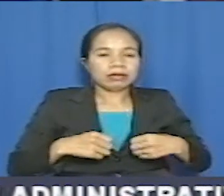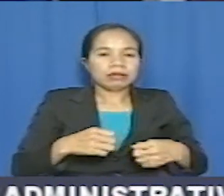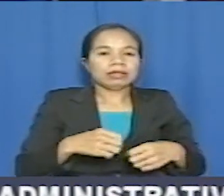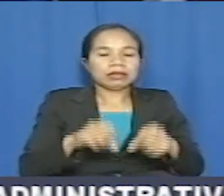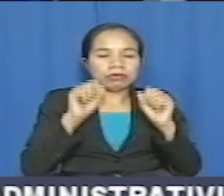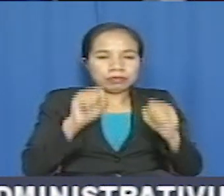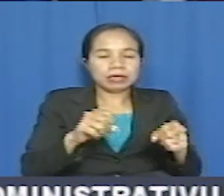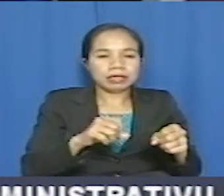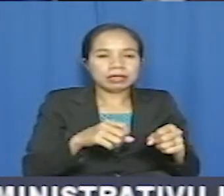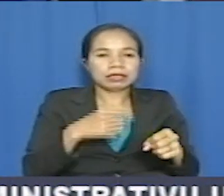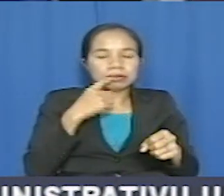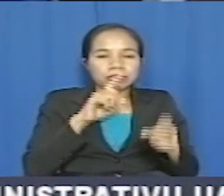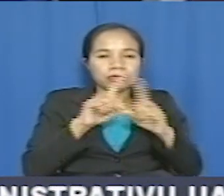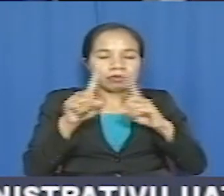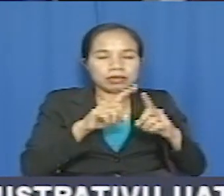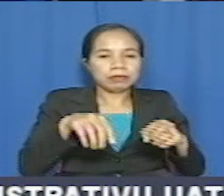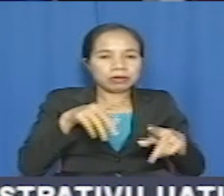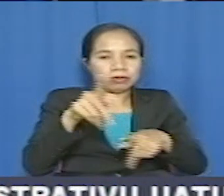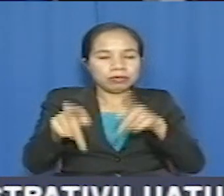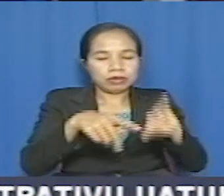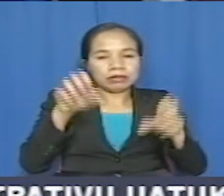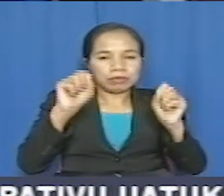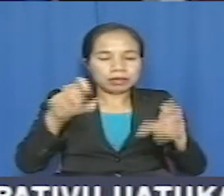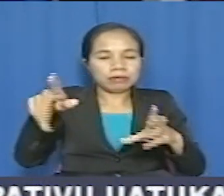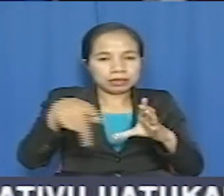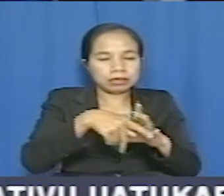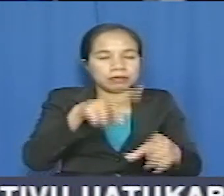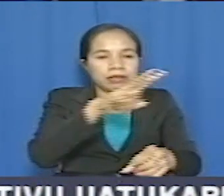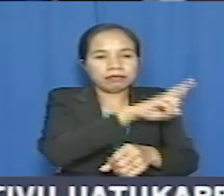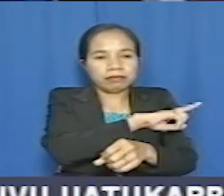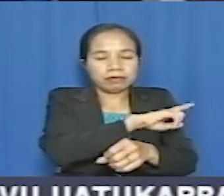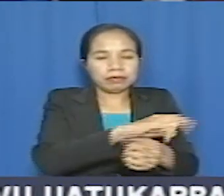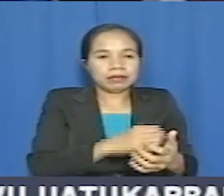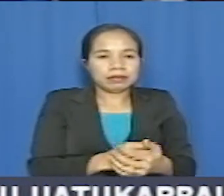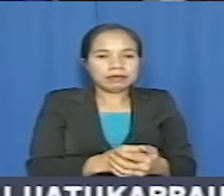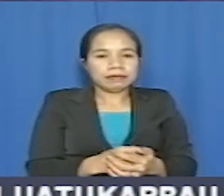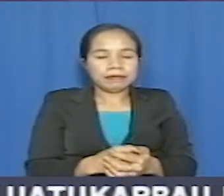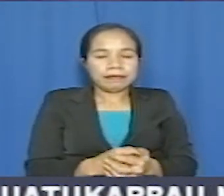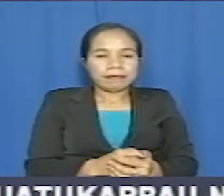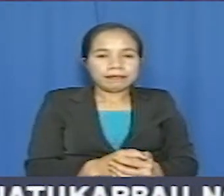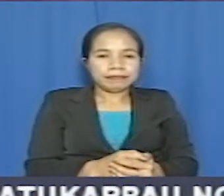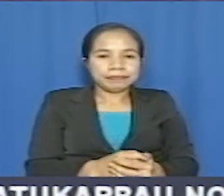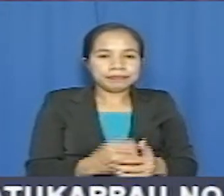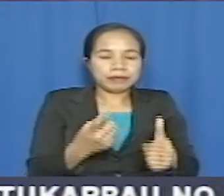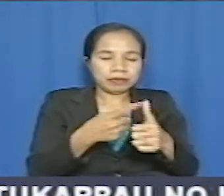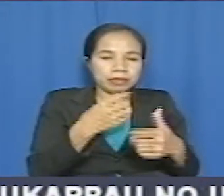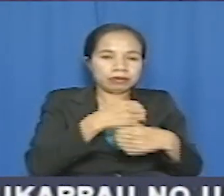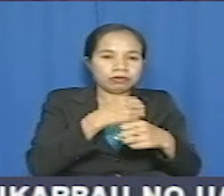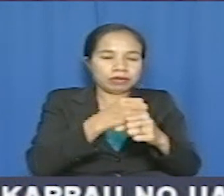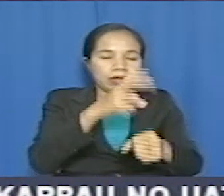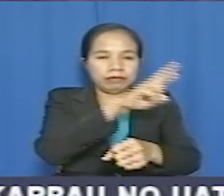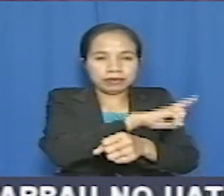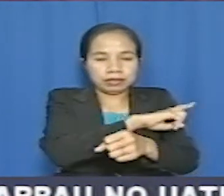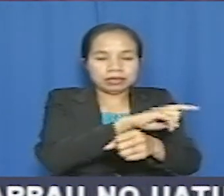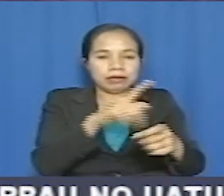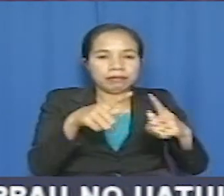bela participativa pronto ia esforço ikus nem estratégia de ikus ami halo nene antes a tal vacina passar uma cira